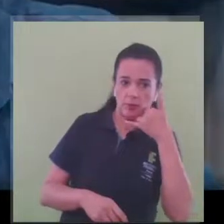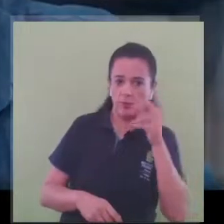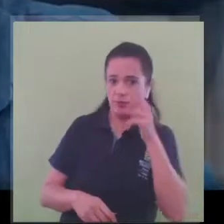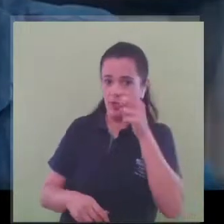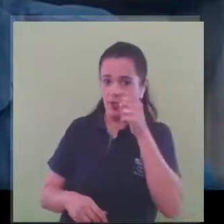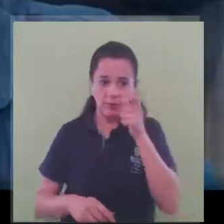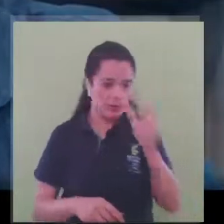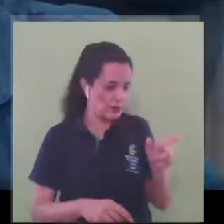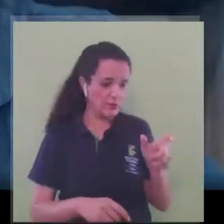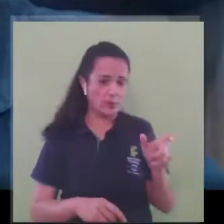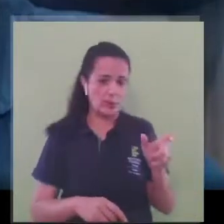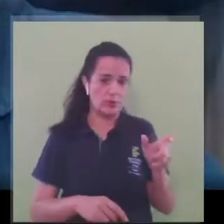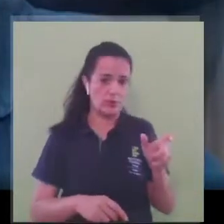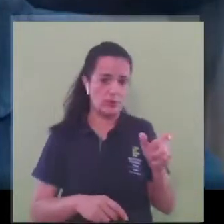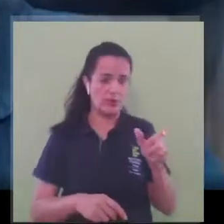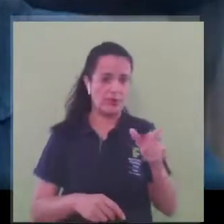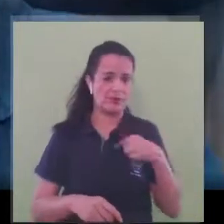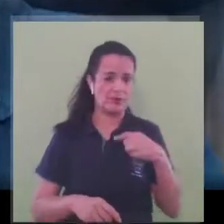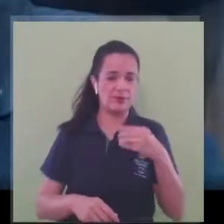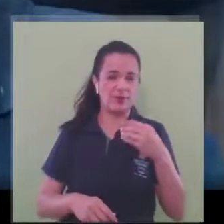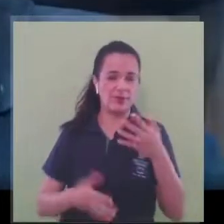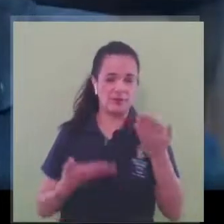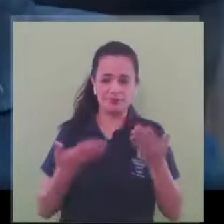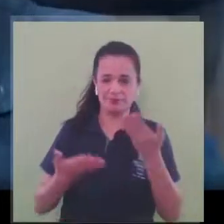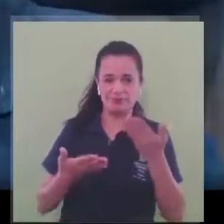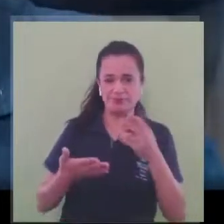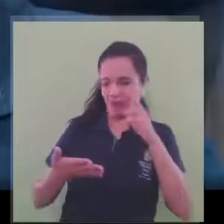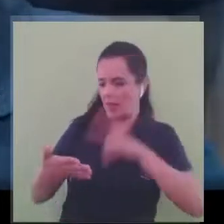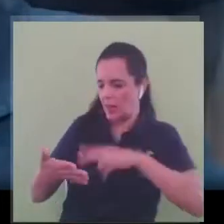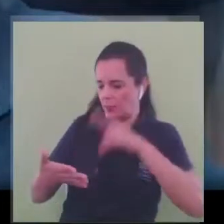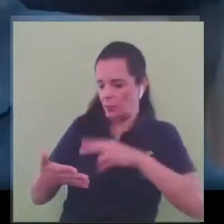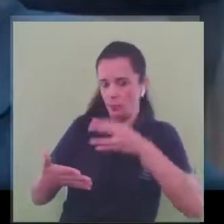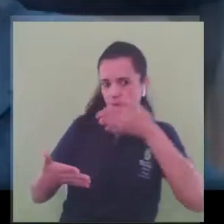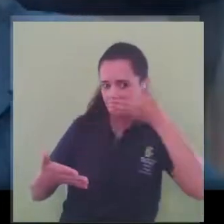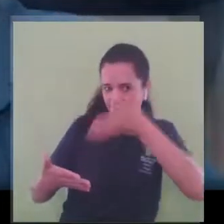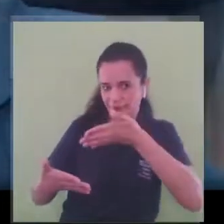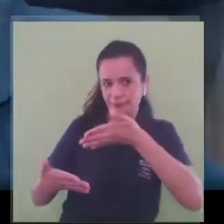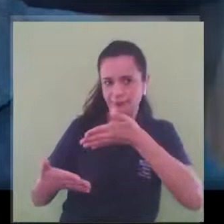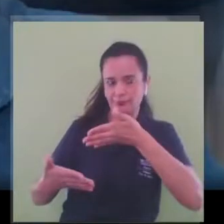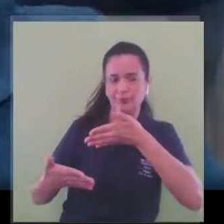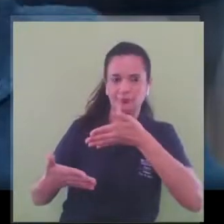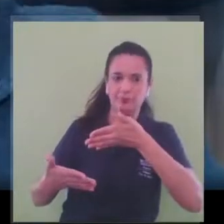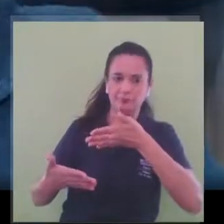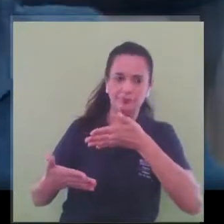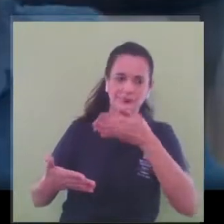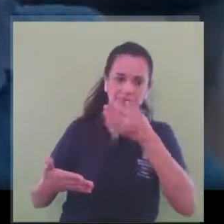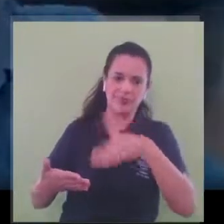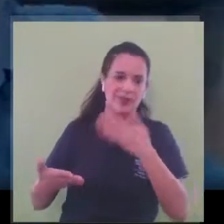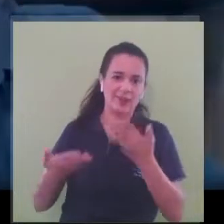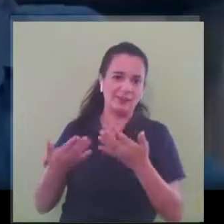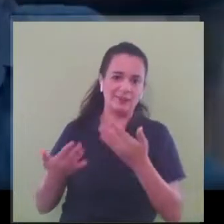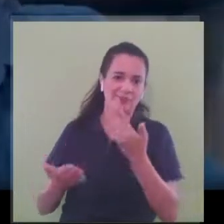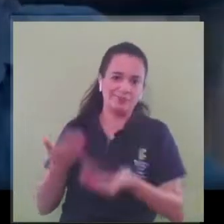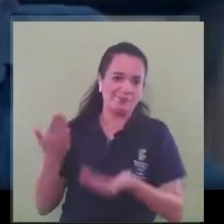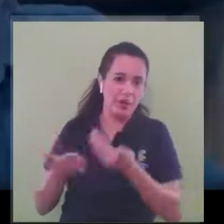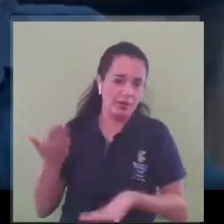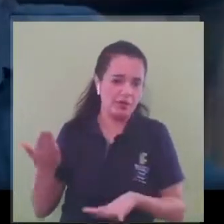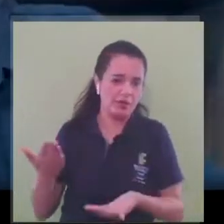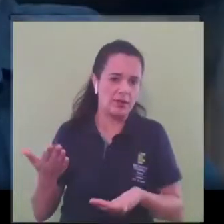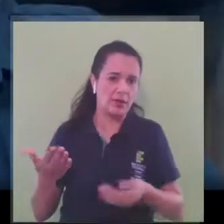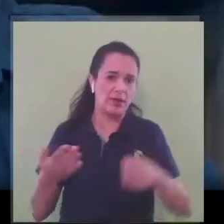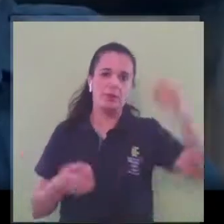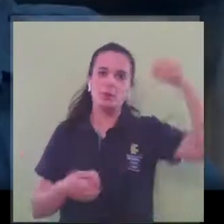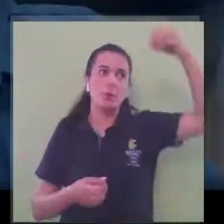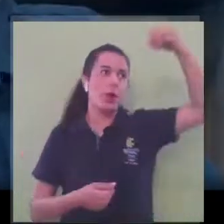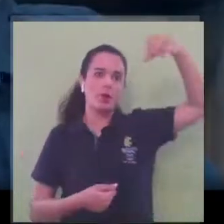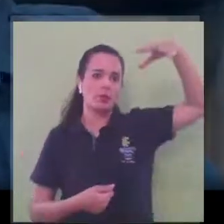te desviando. Você não vai ler com atenção. Seja mesmo, até mesmo a luz, ou você vai ter ideia de pensar, ah,